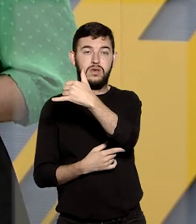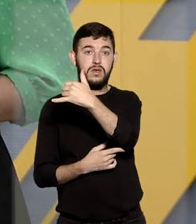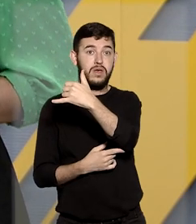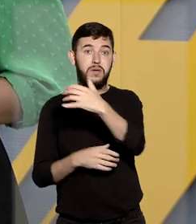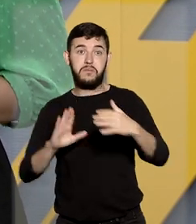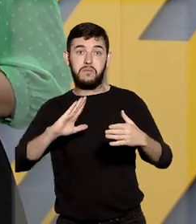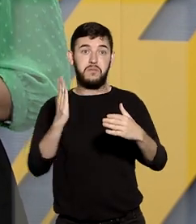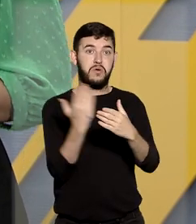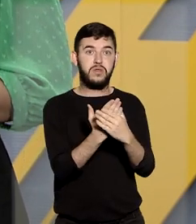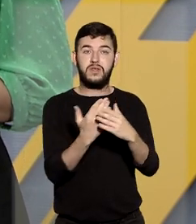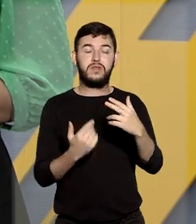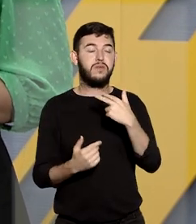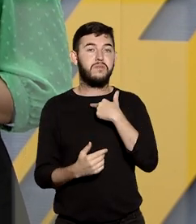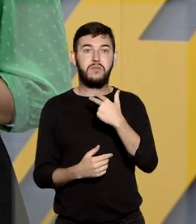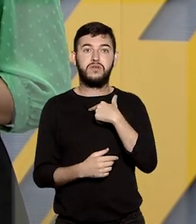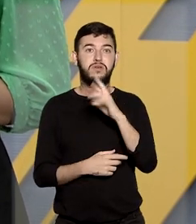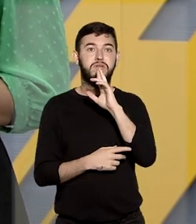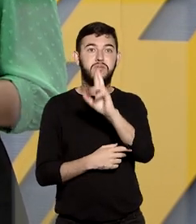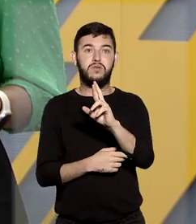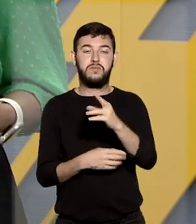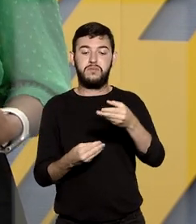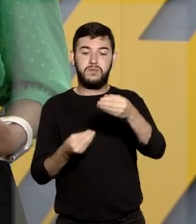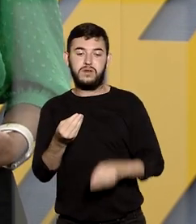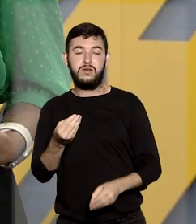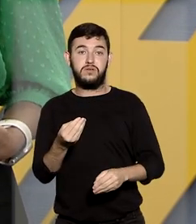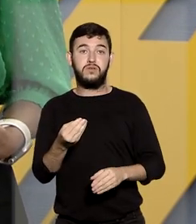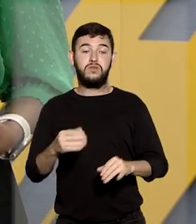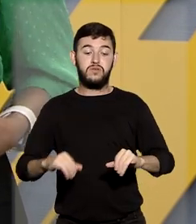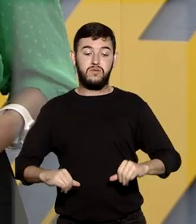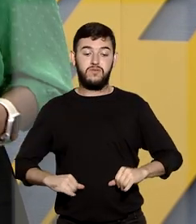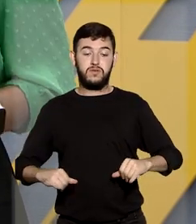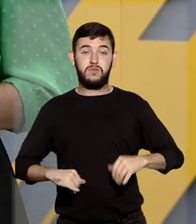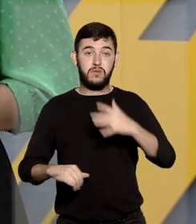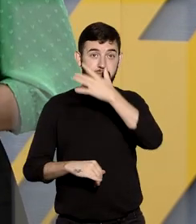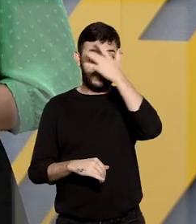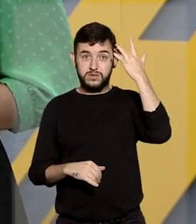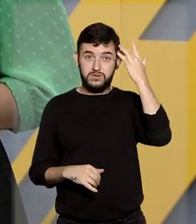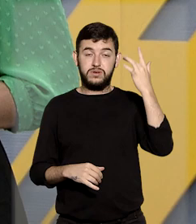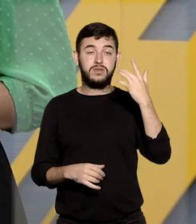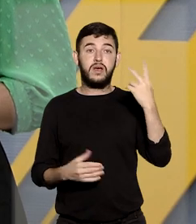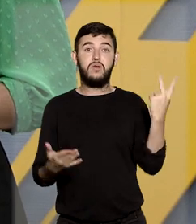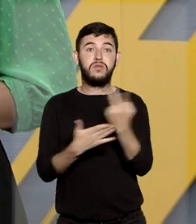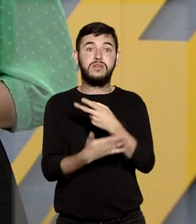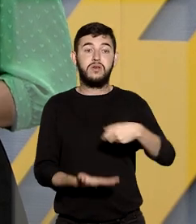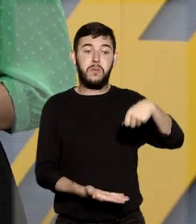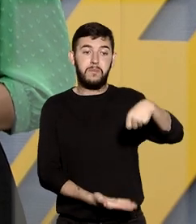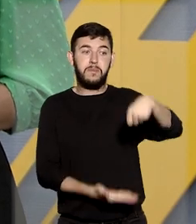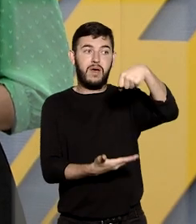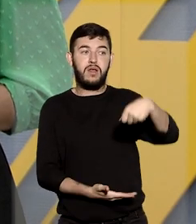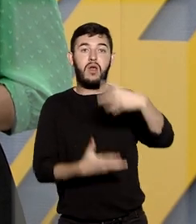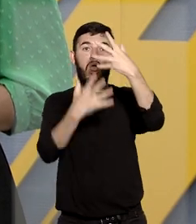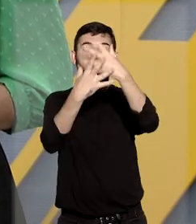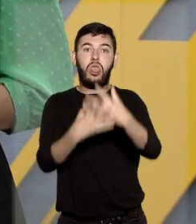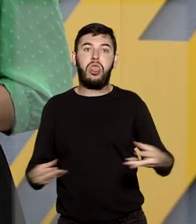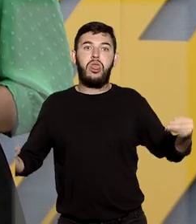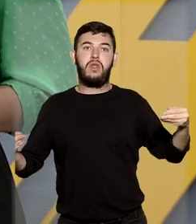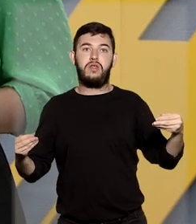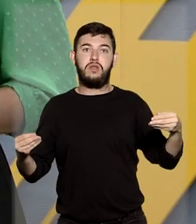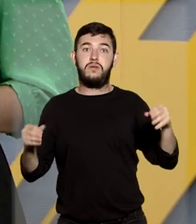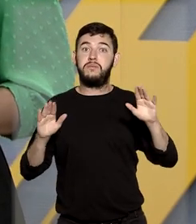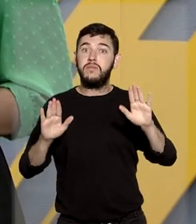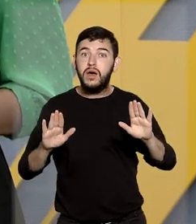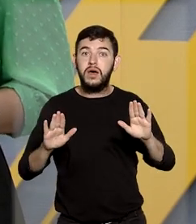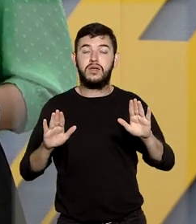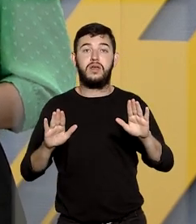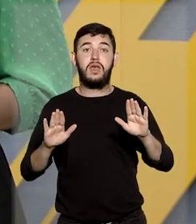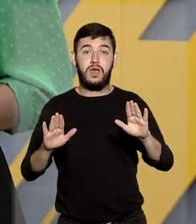caráter solidário pelos danos morais sofridos por passageiro em razão de extravio de bagagem. Para o colegiado, a atuação